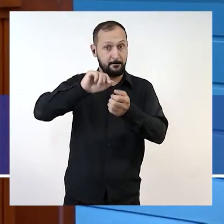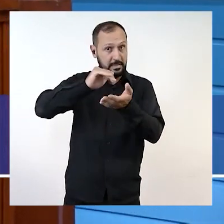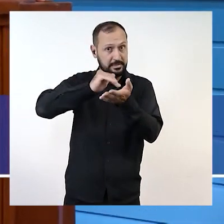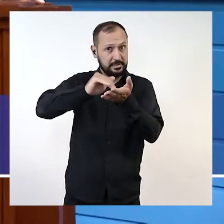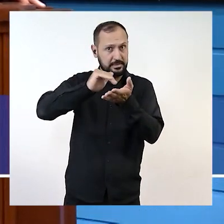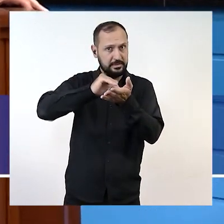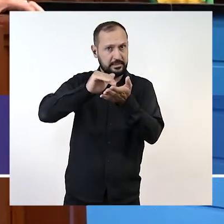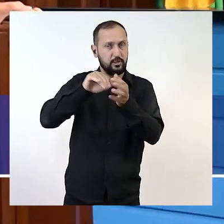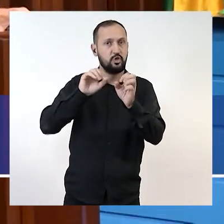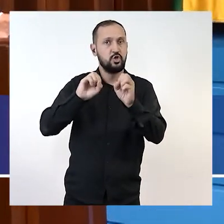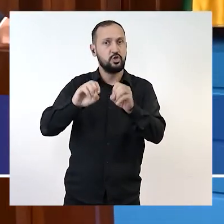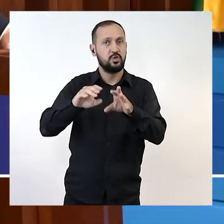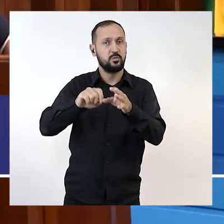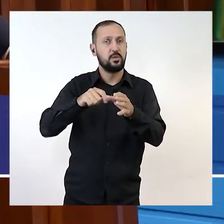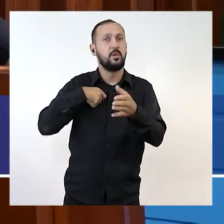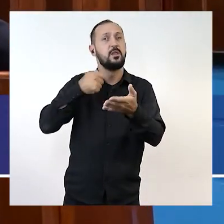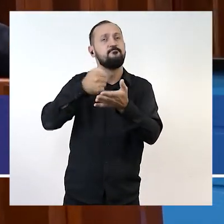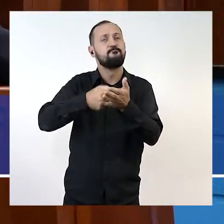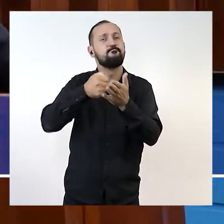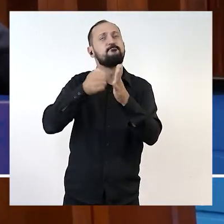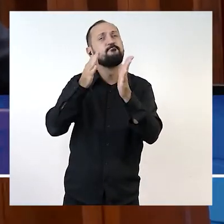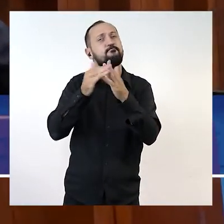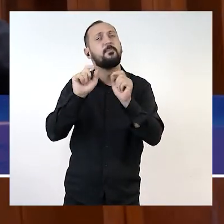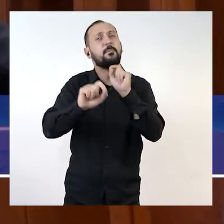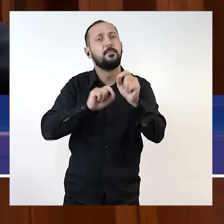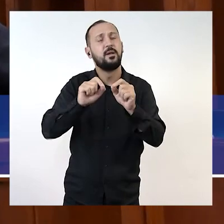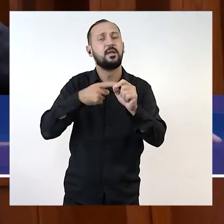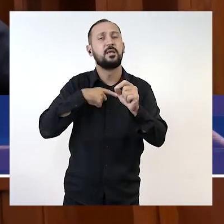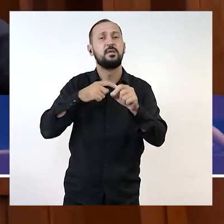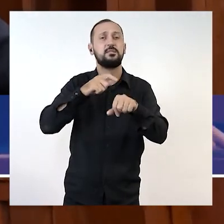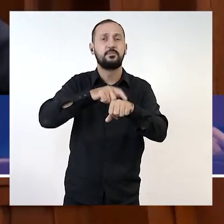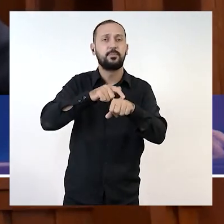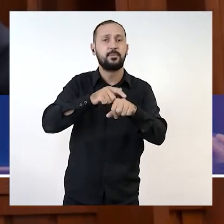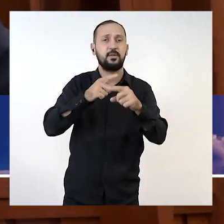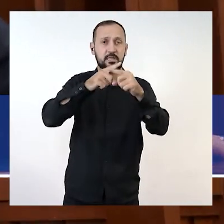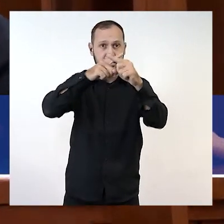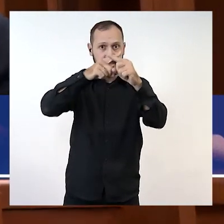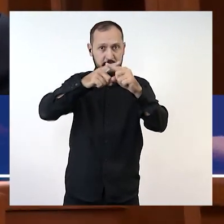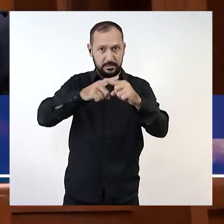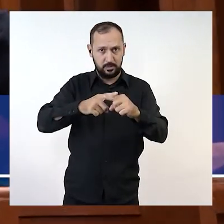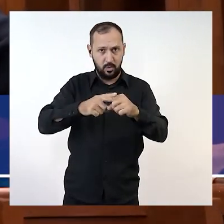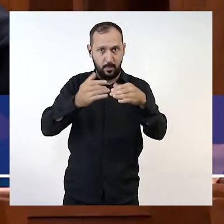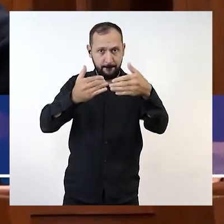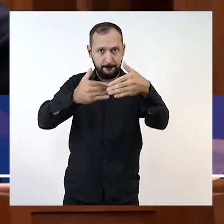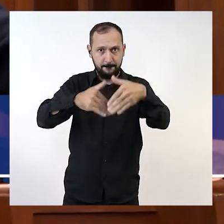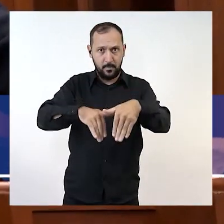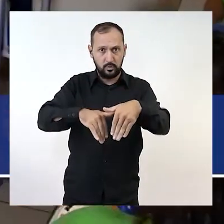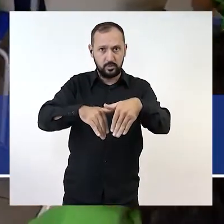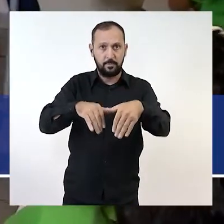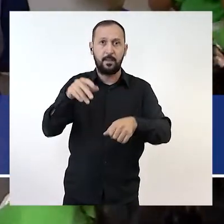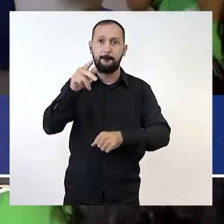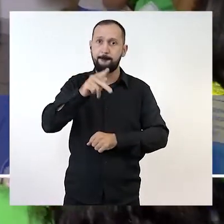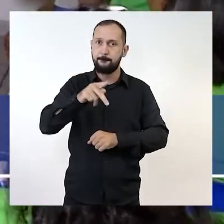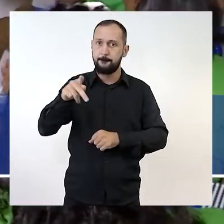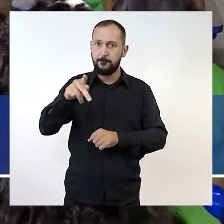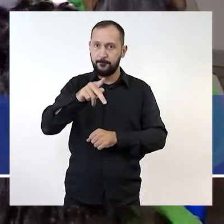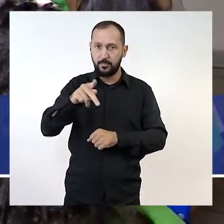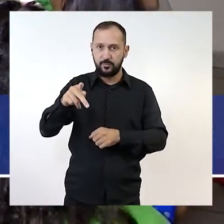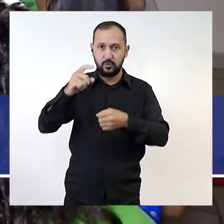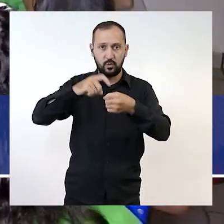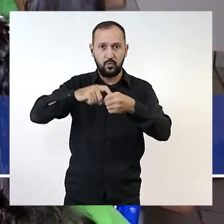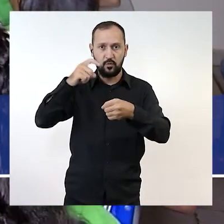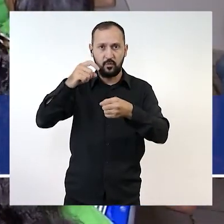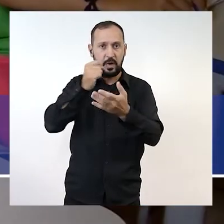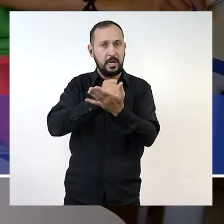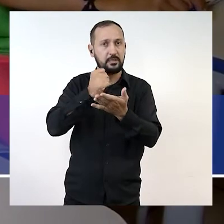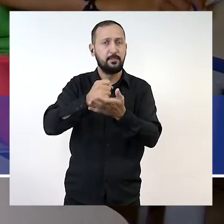um apelo à Secretaria de Educação do Estado para que o processo seletivo para a contratação de professores temporários